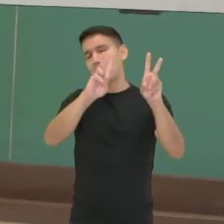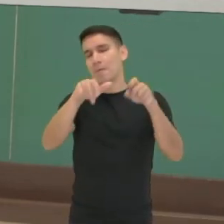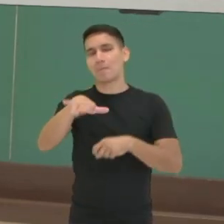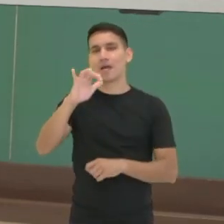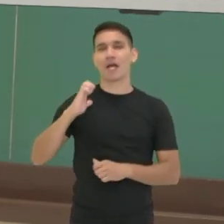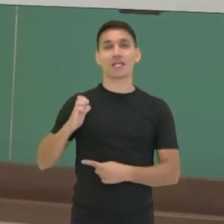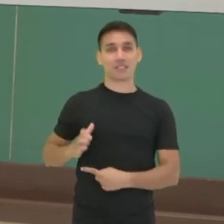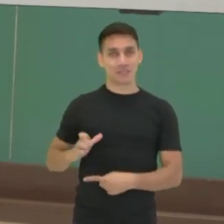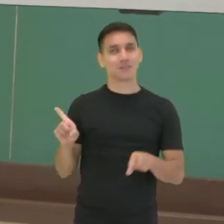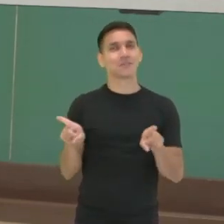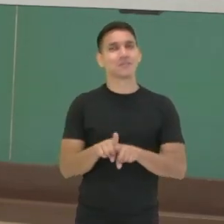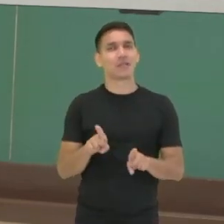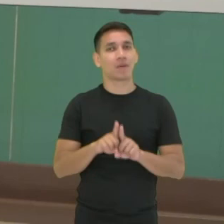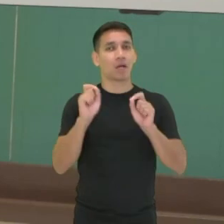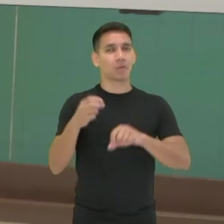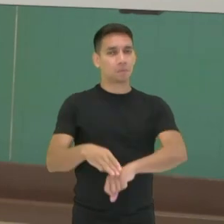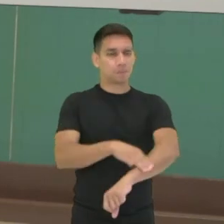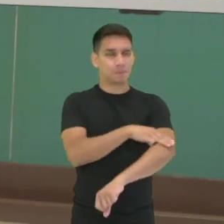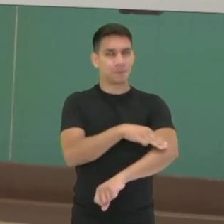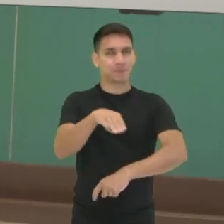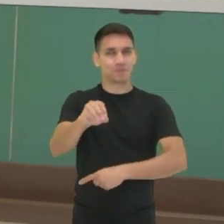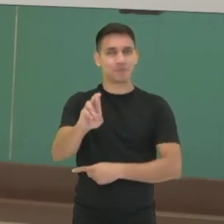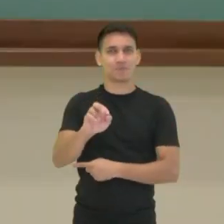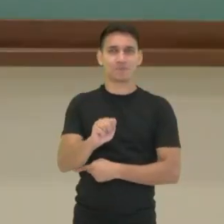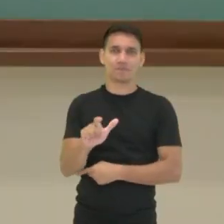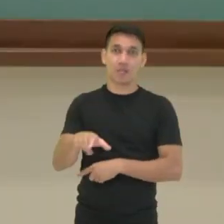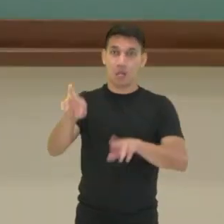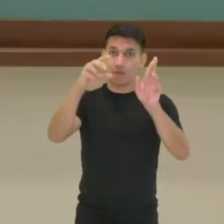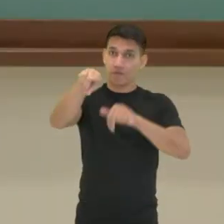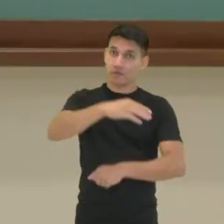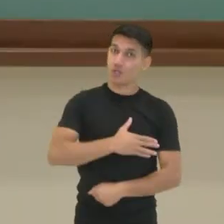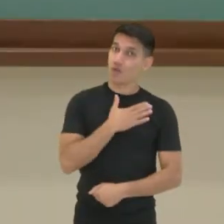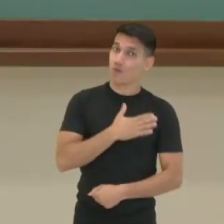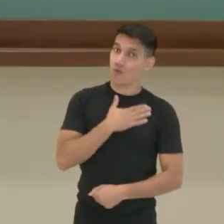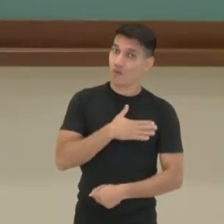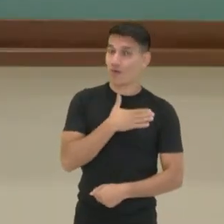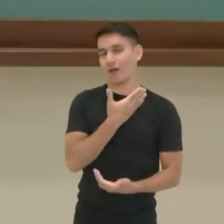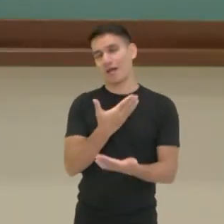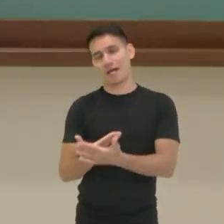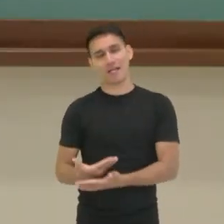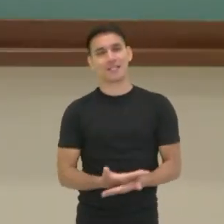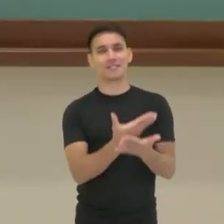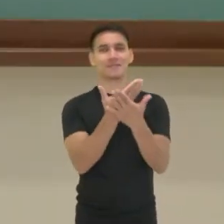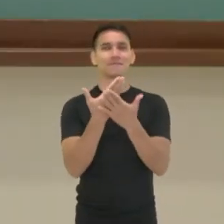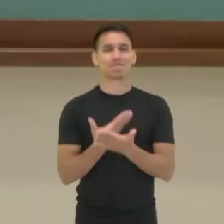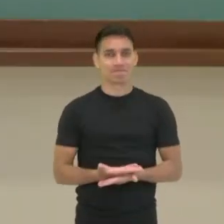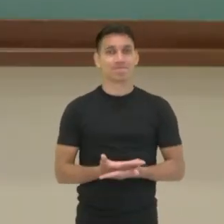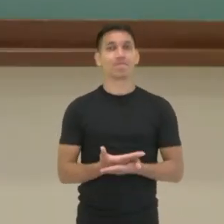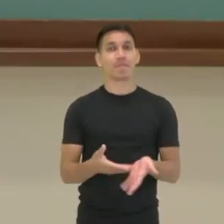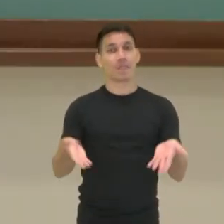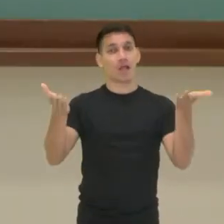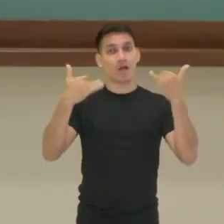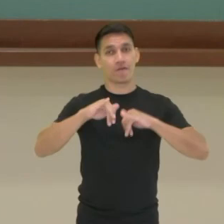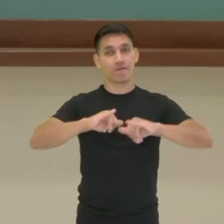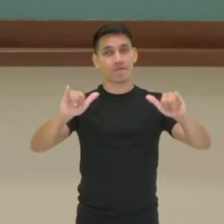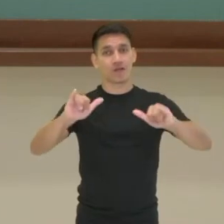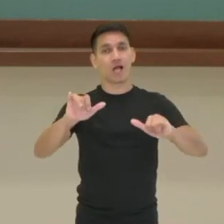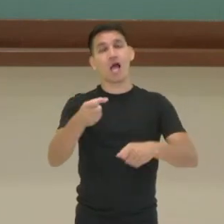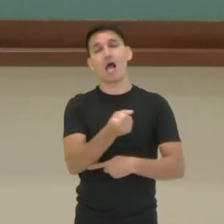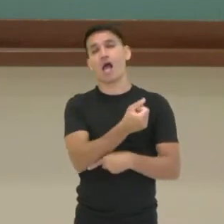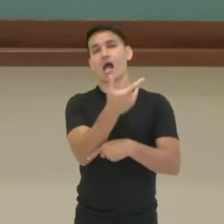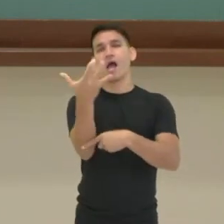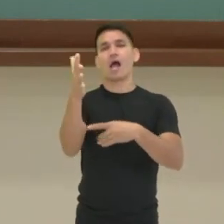ética, sobre a moral. Eu espero que vocês tenham gostado desta aula. Me despeço de vocês